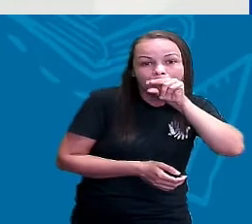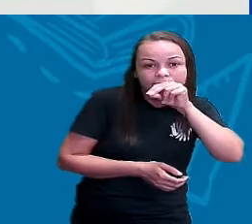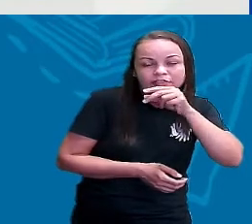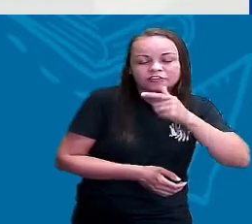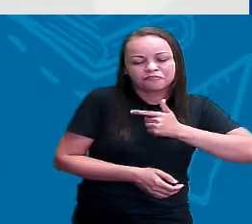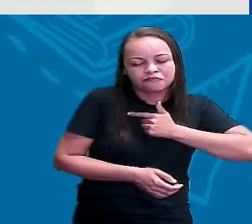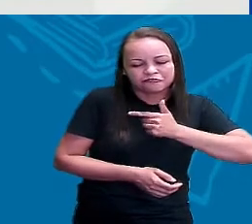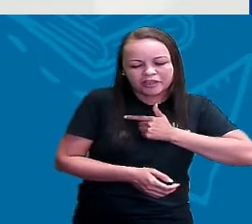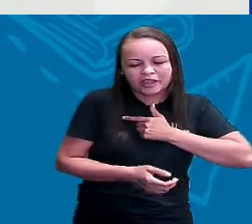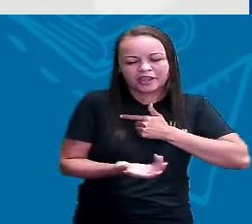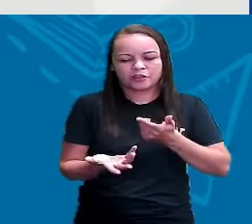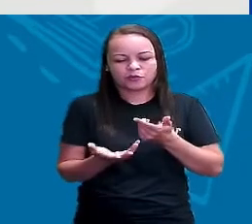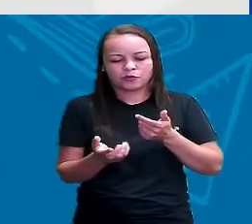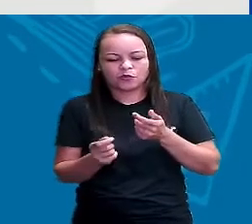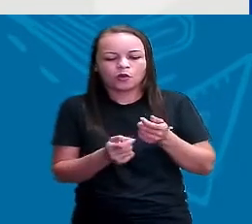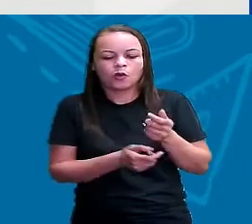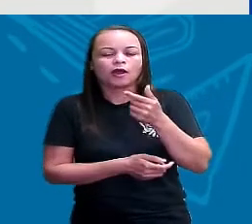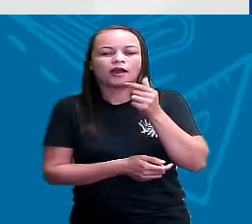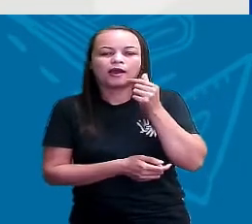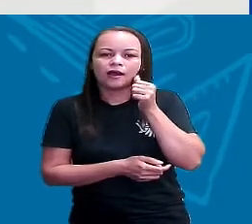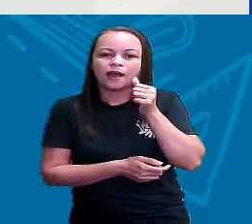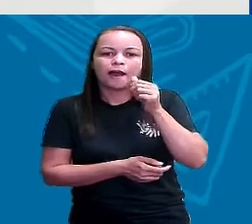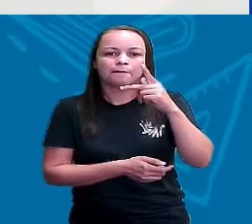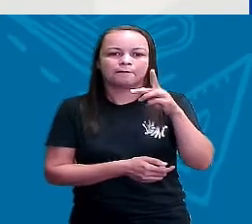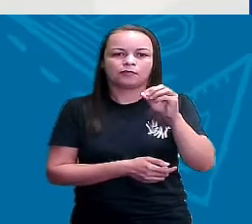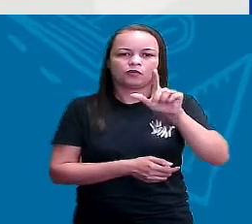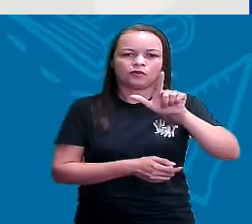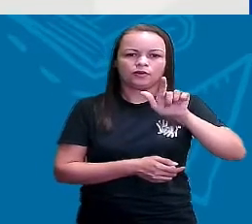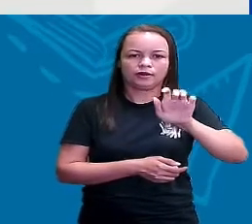Não conhecem? Eu trouxe alguns livros para mostrar para vocês.